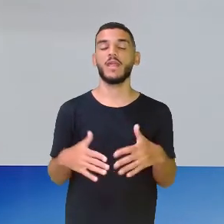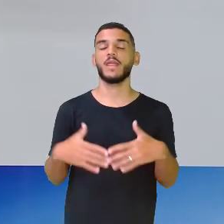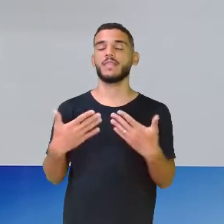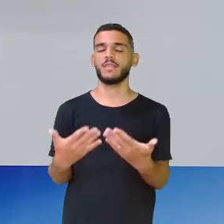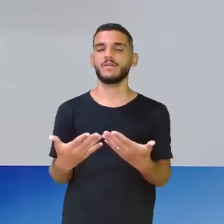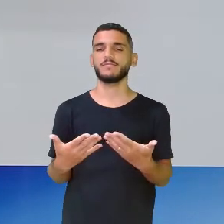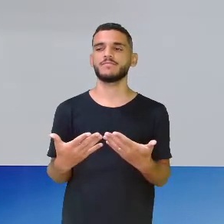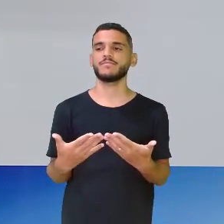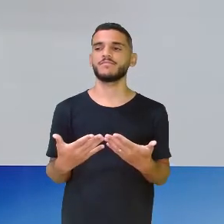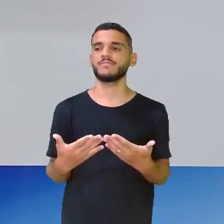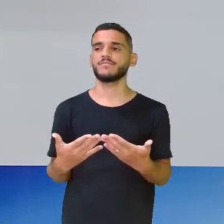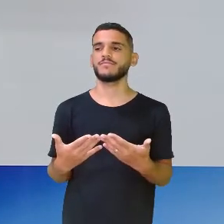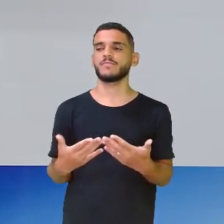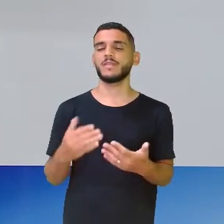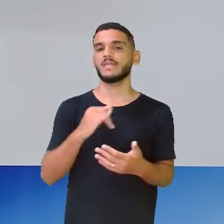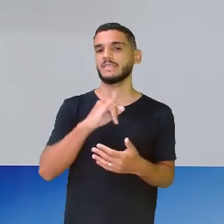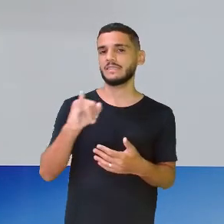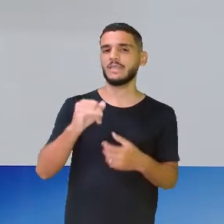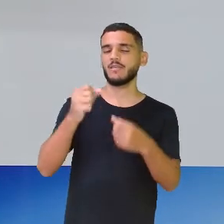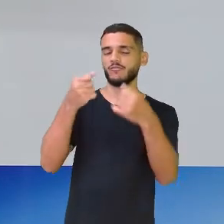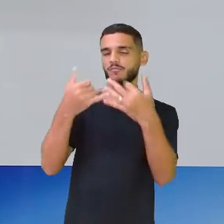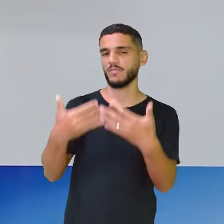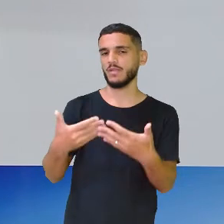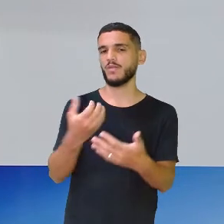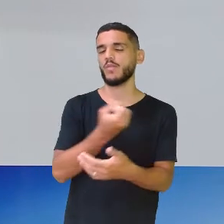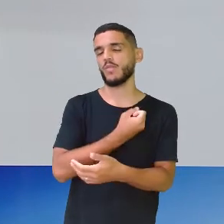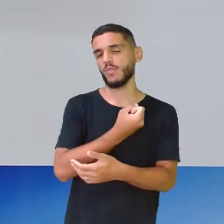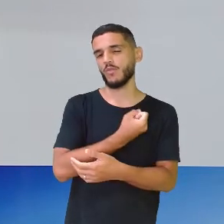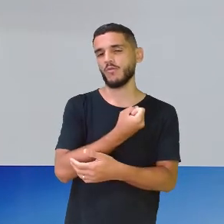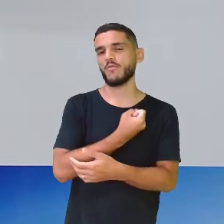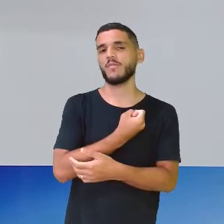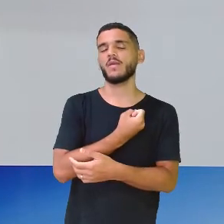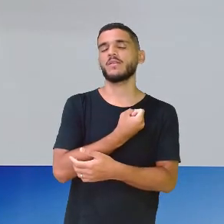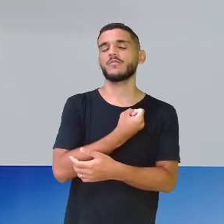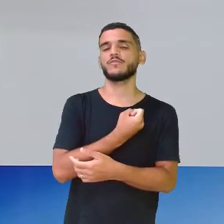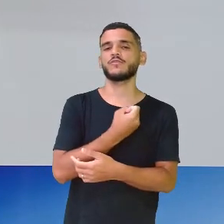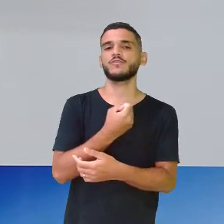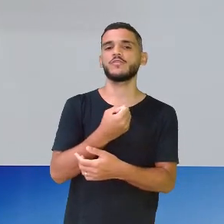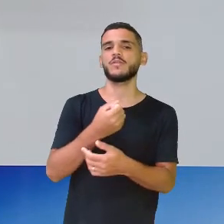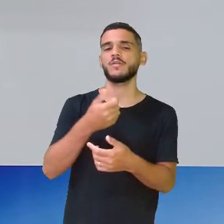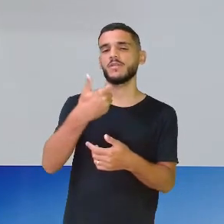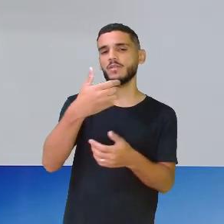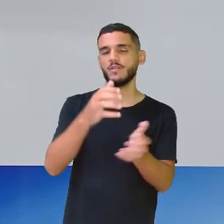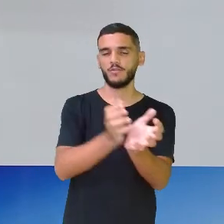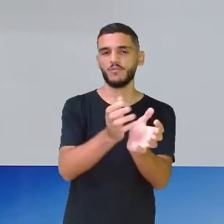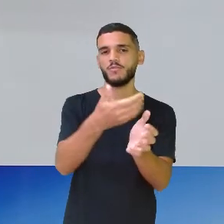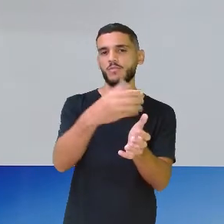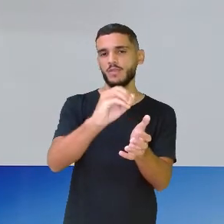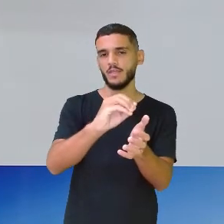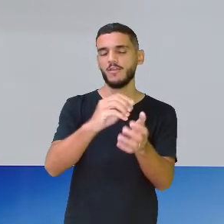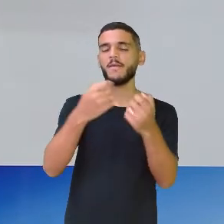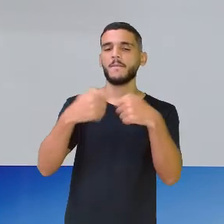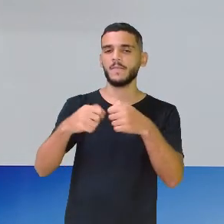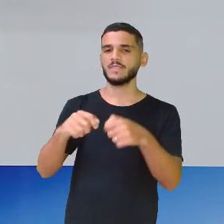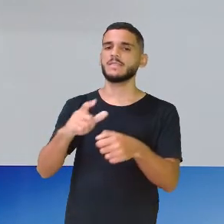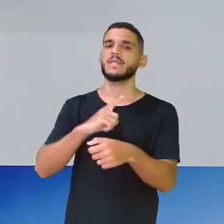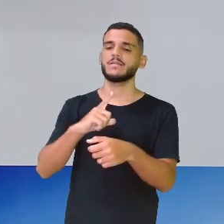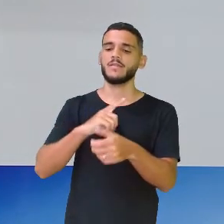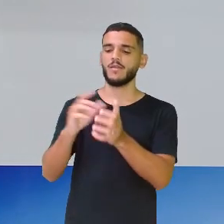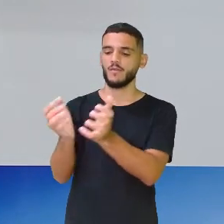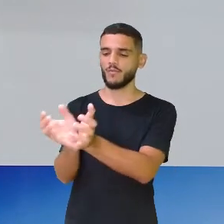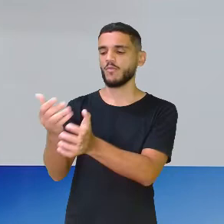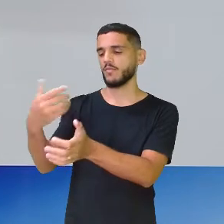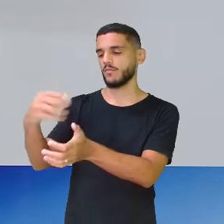se eu falo de números decimais, eu preciso ter o meu agrupamento de 10 em 10, certo? Vou ter o